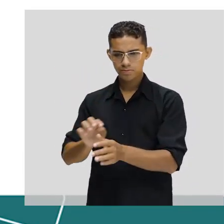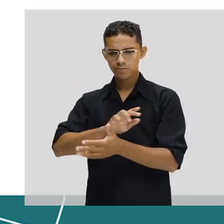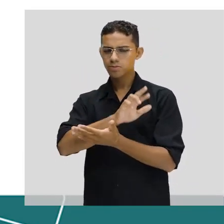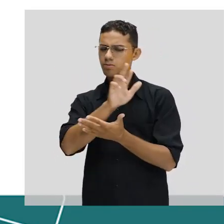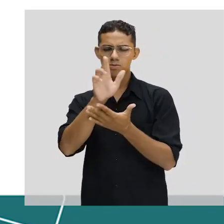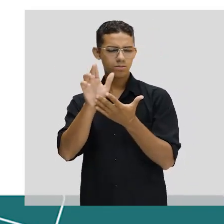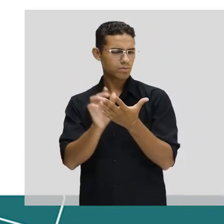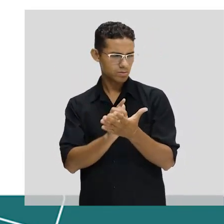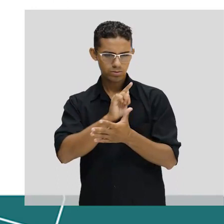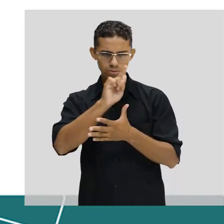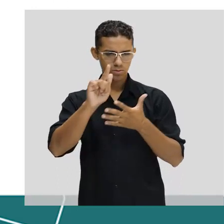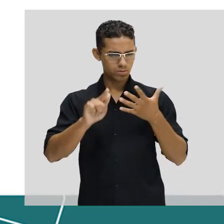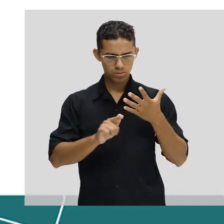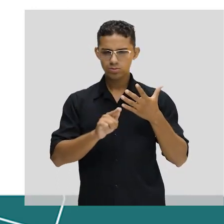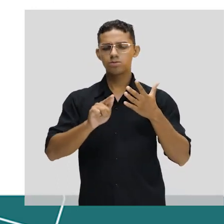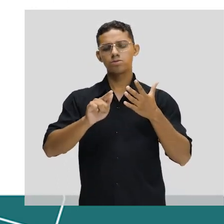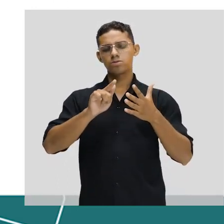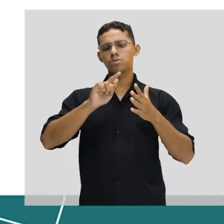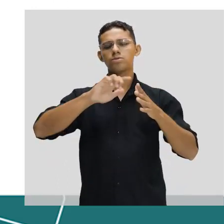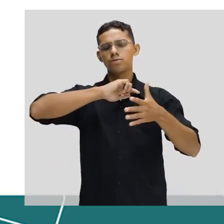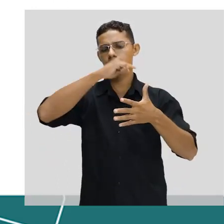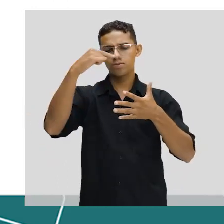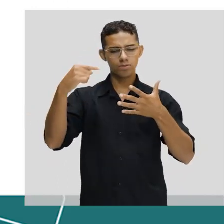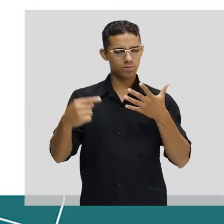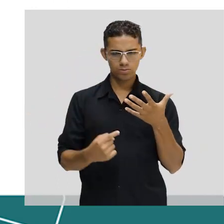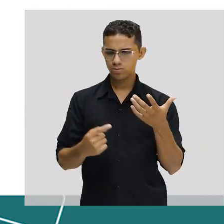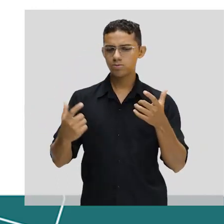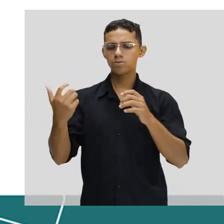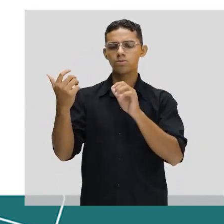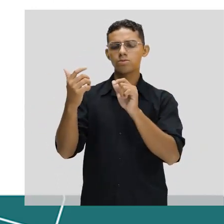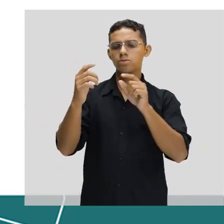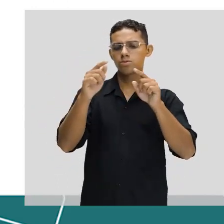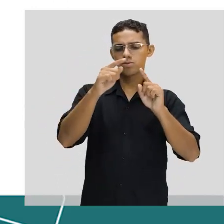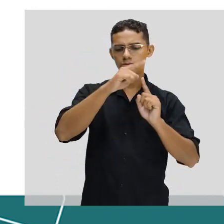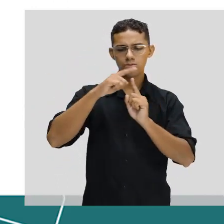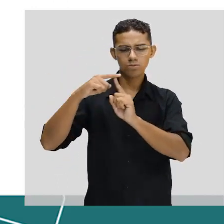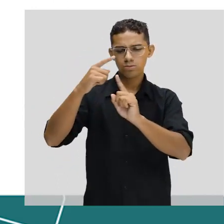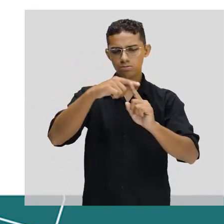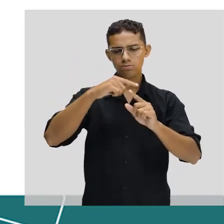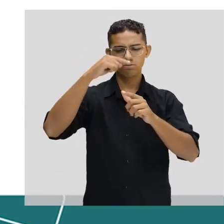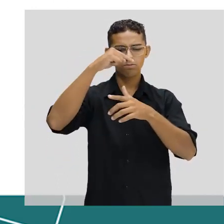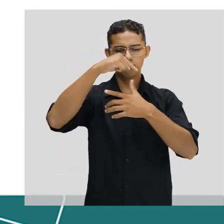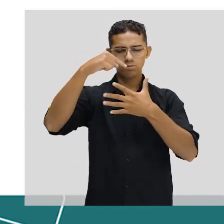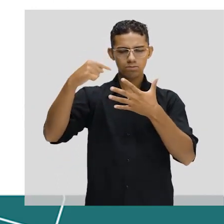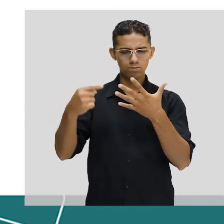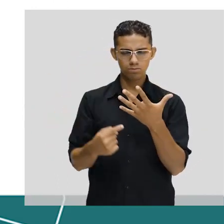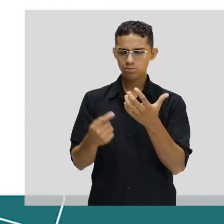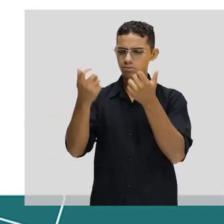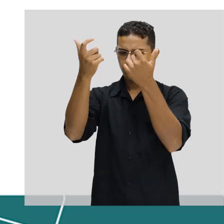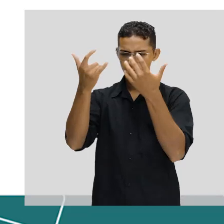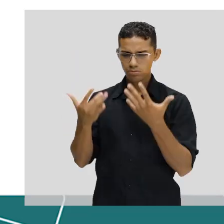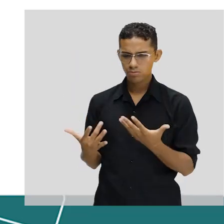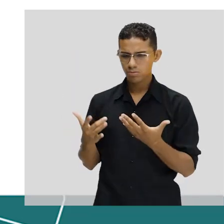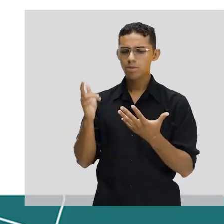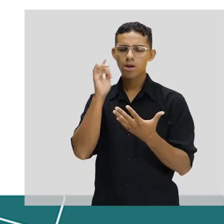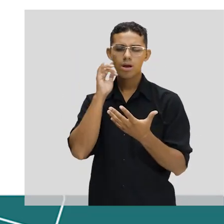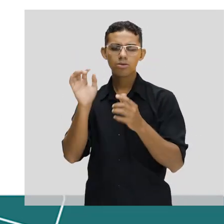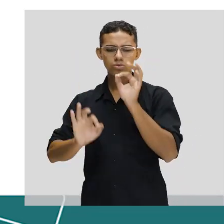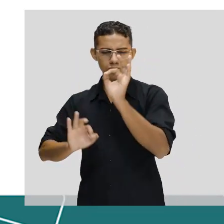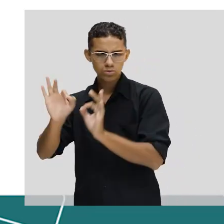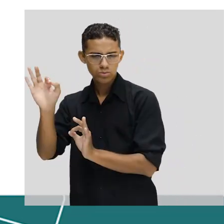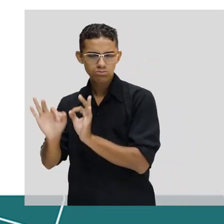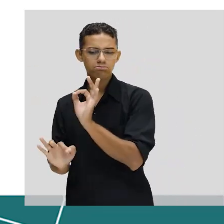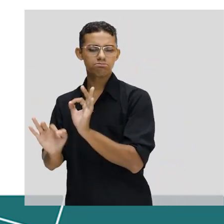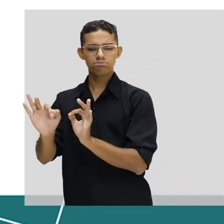das categorias tipológicas de texto. Em outras palavras, gêneros textuais são estruturas textuais peculiares